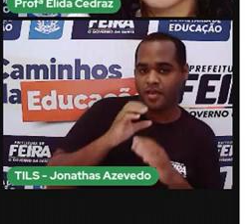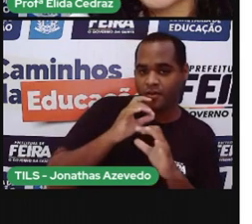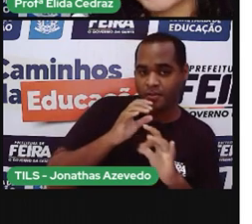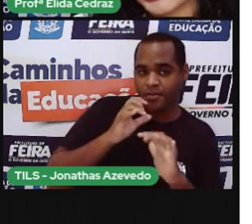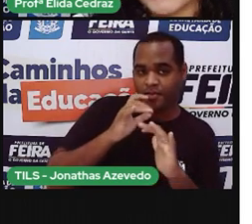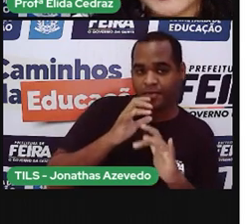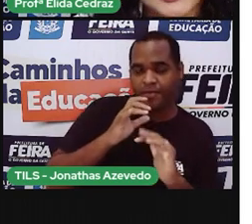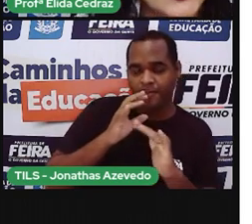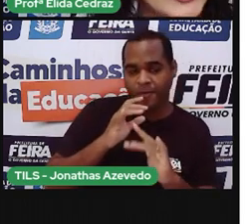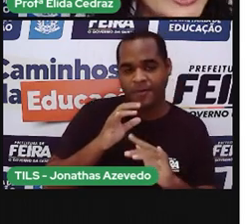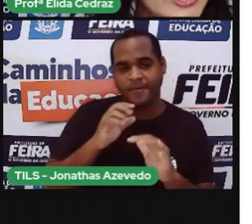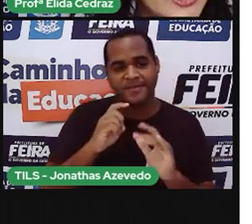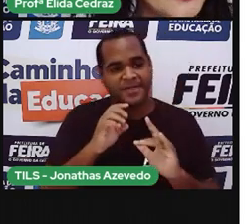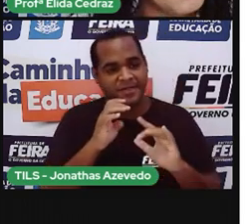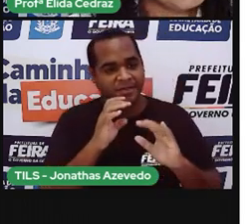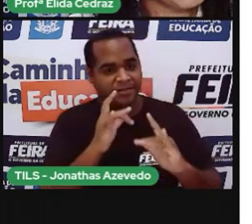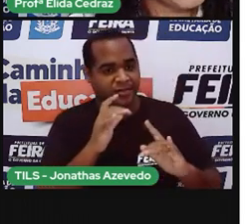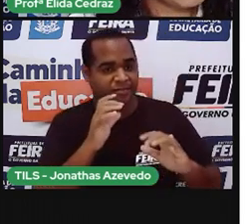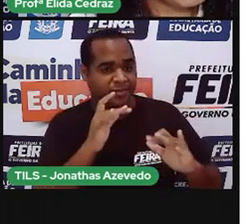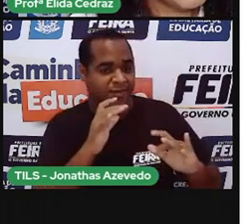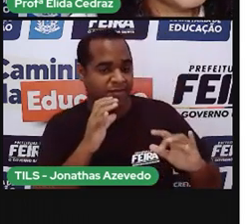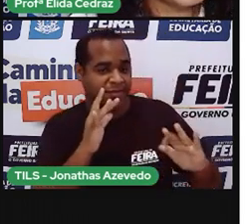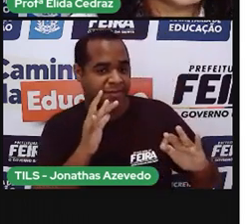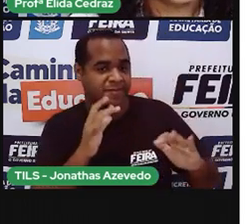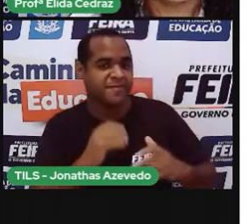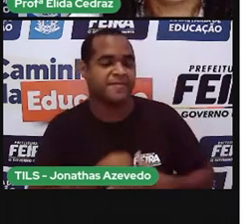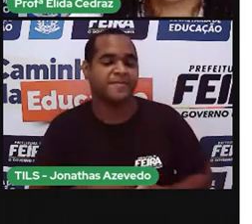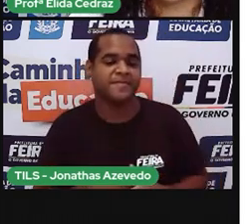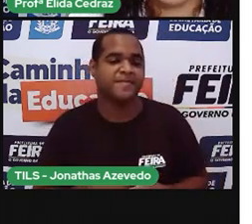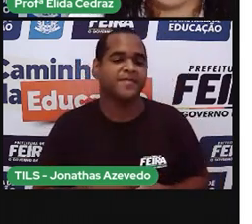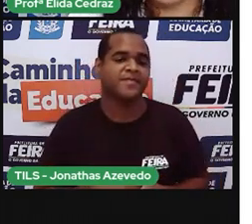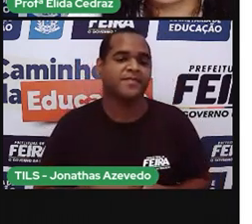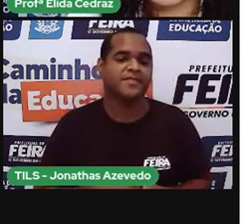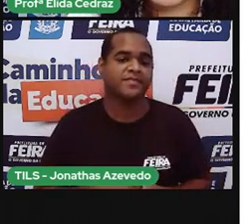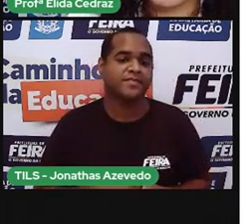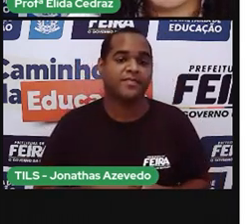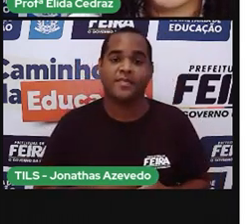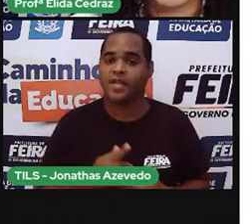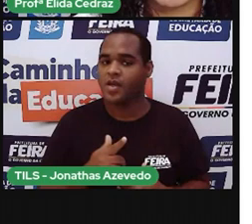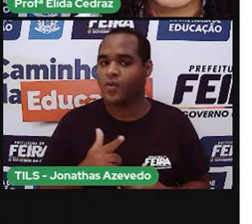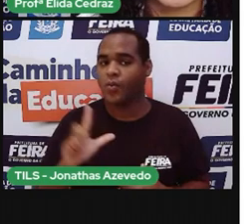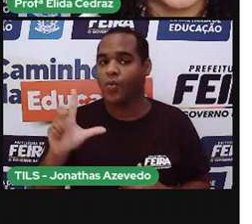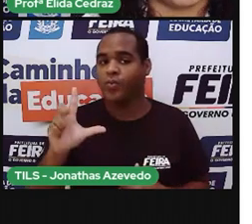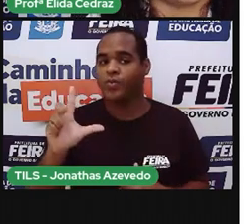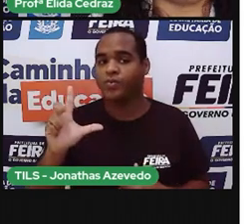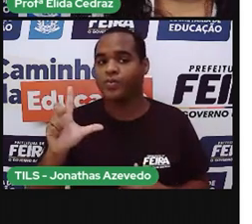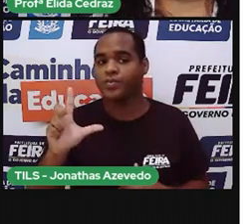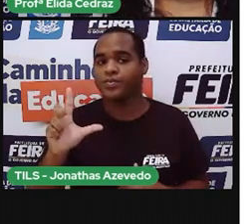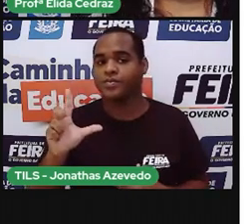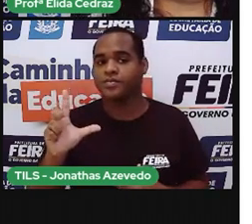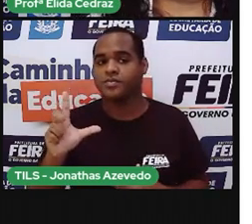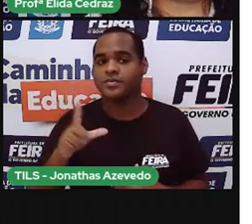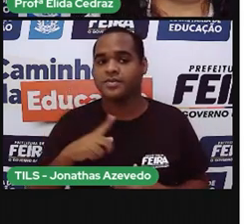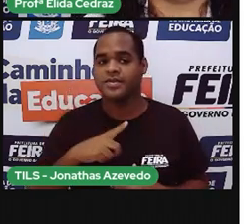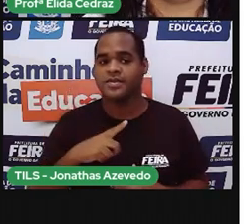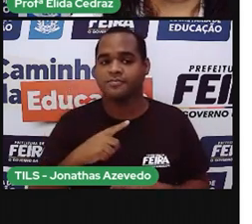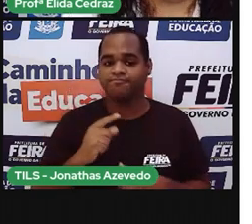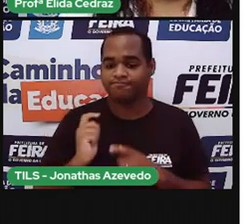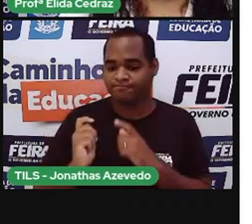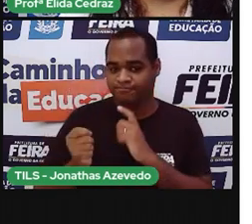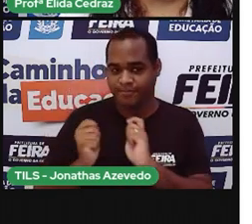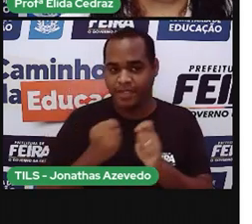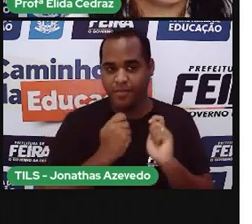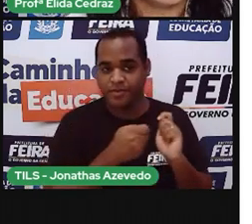pifarito. Tiruliluli, um pifarito. Outro instrumento musical, o